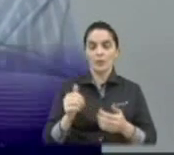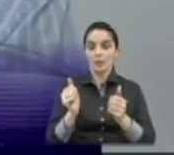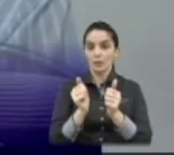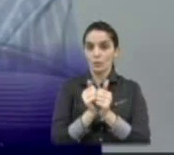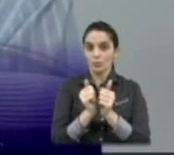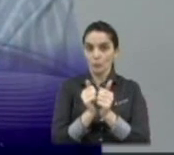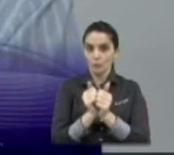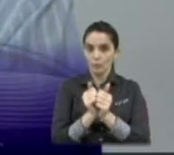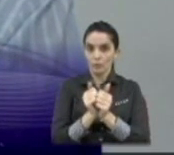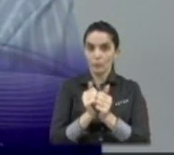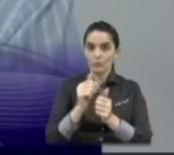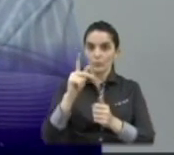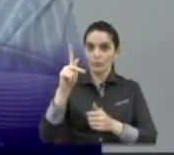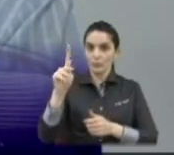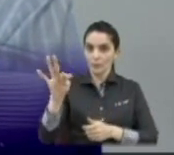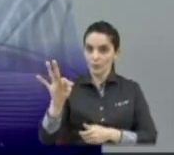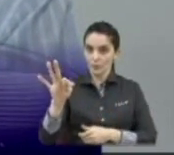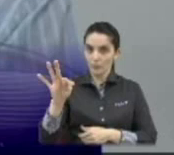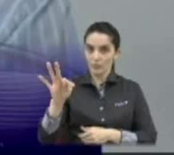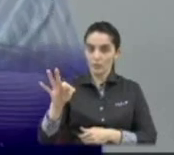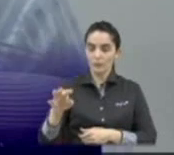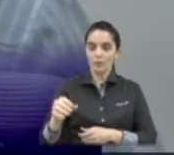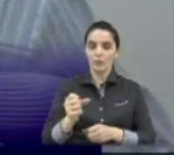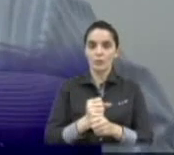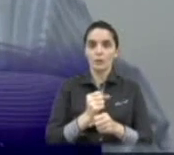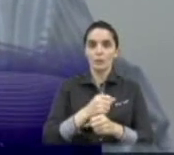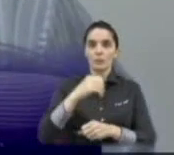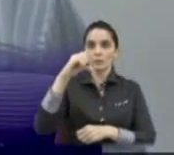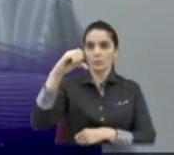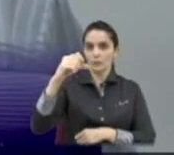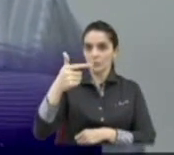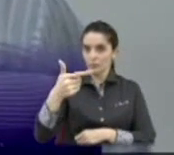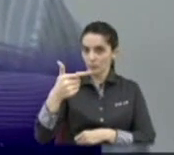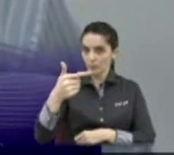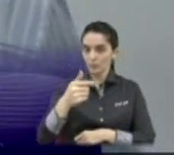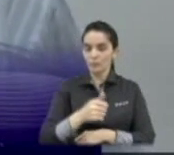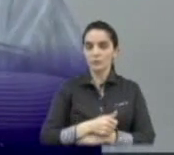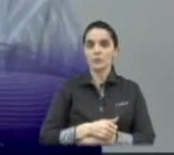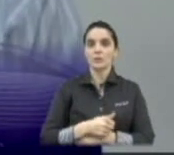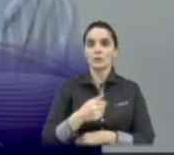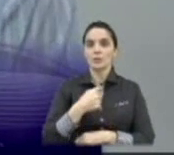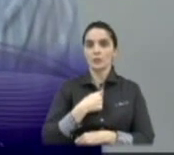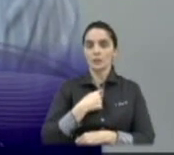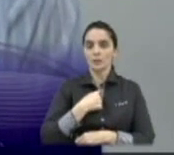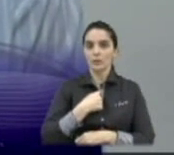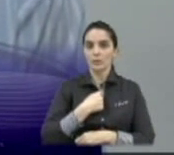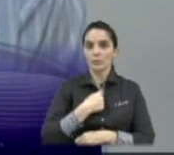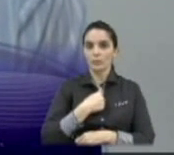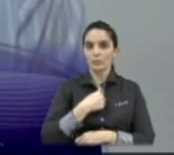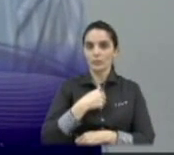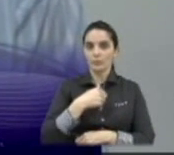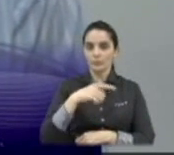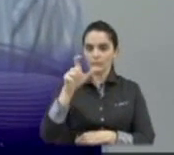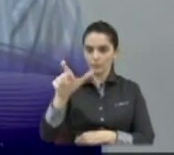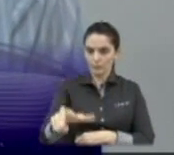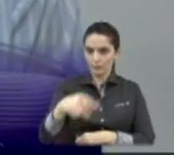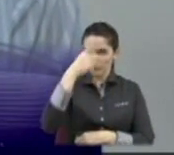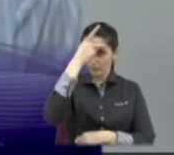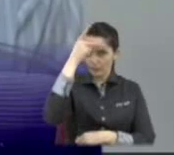Trabalhadores. Em 92, quando eu disputei a eleição a prefeito pela primeira vez aqui no município, faz tempo já,